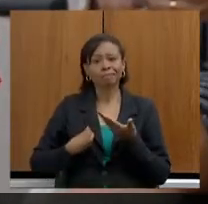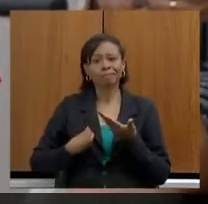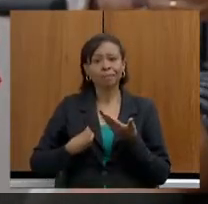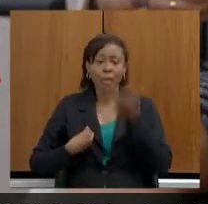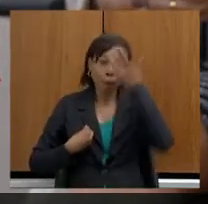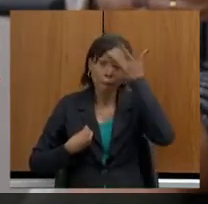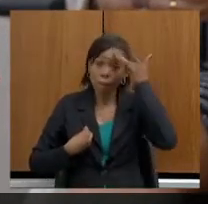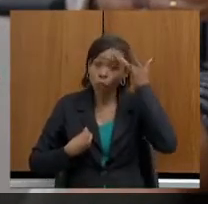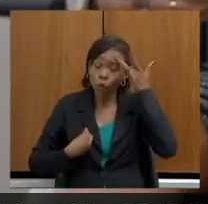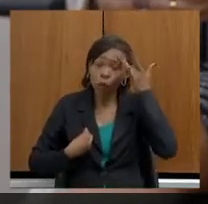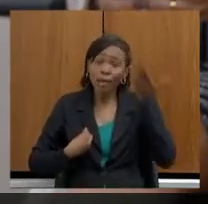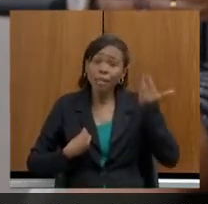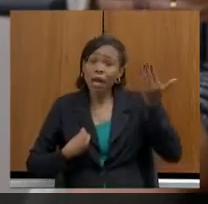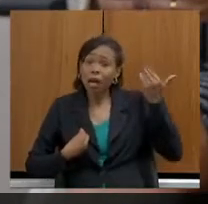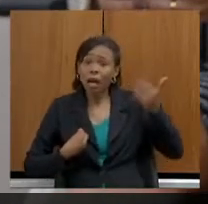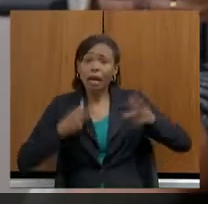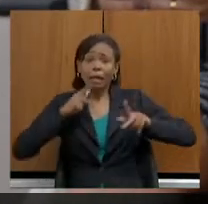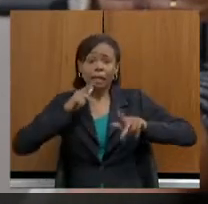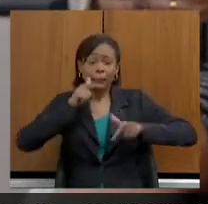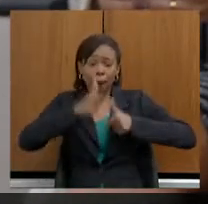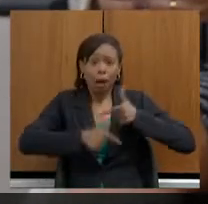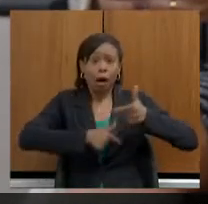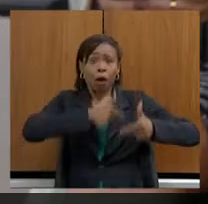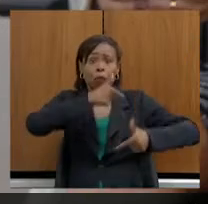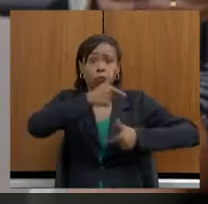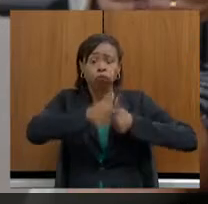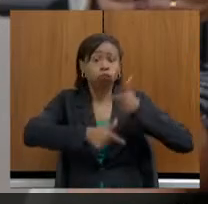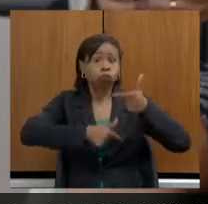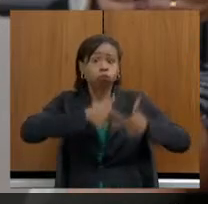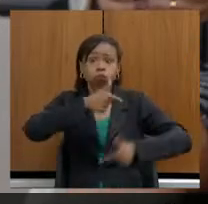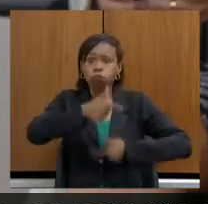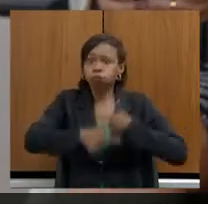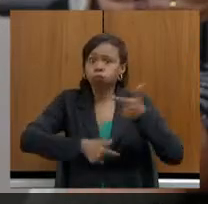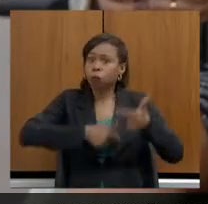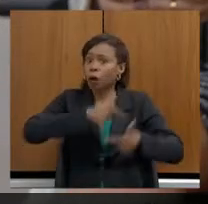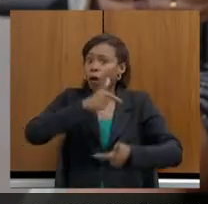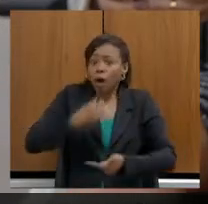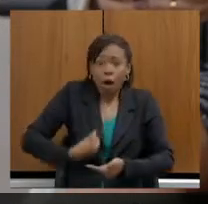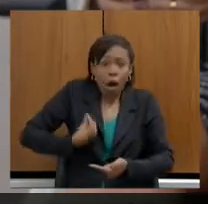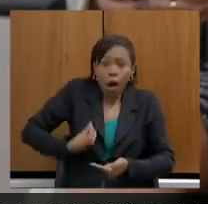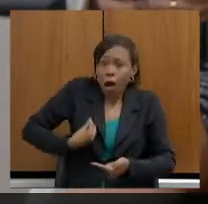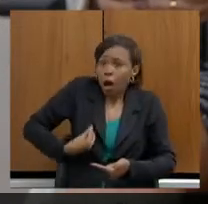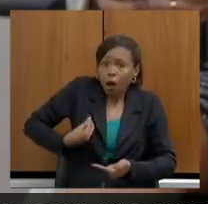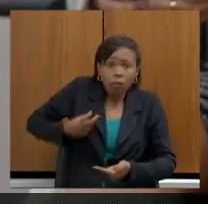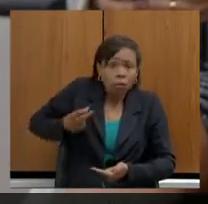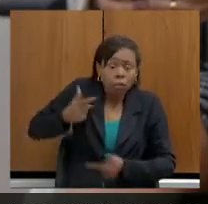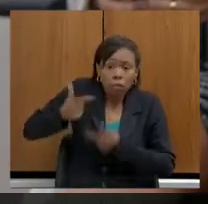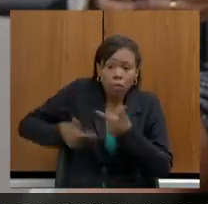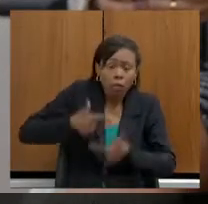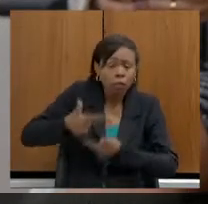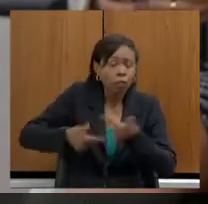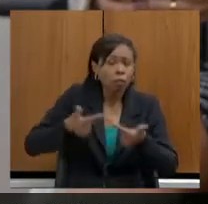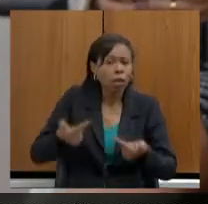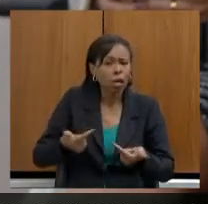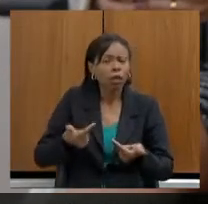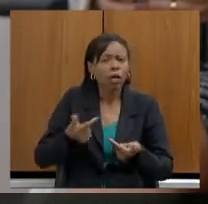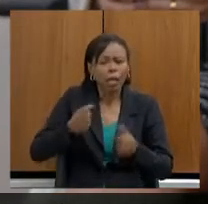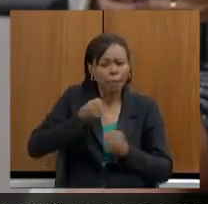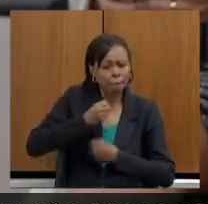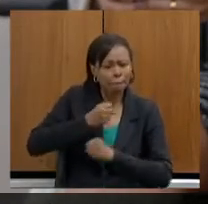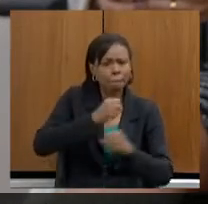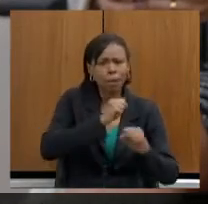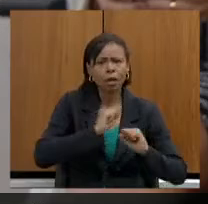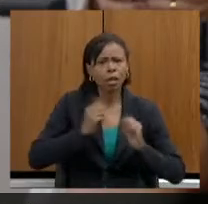dedicou a vida inteira limpando a escola fazendo a merenda a Idalina é